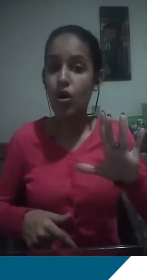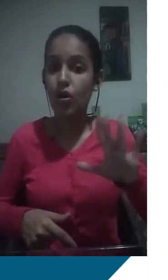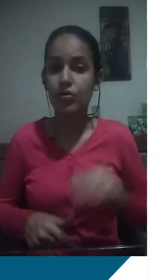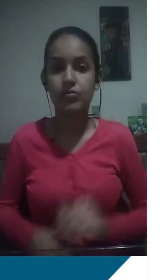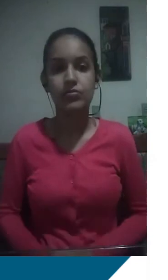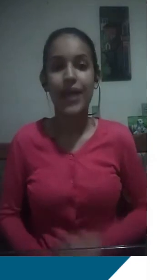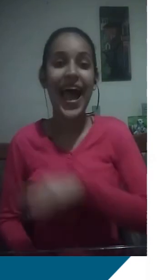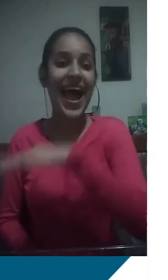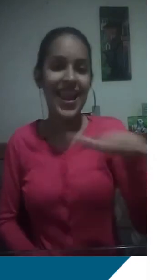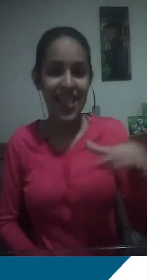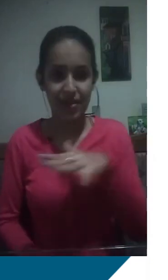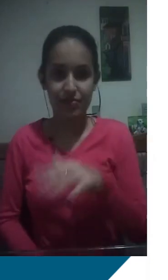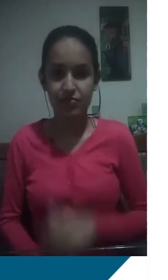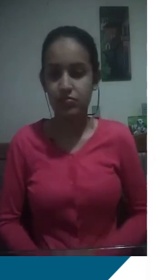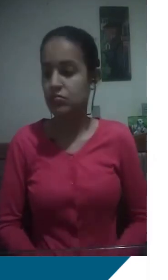ok?